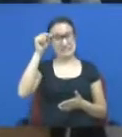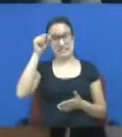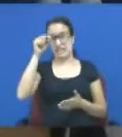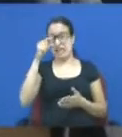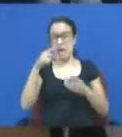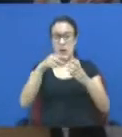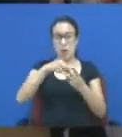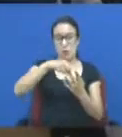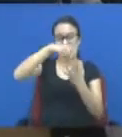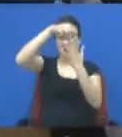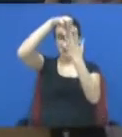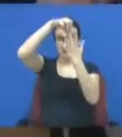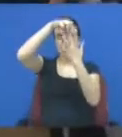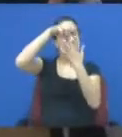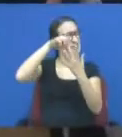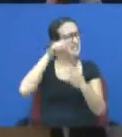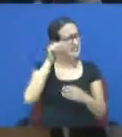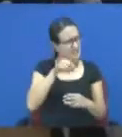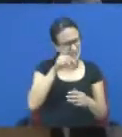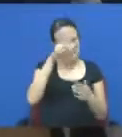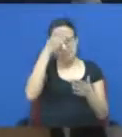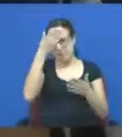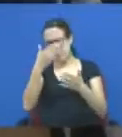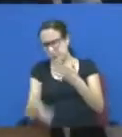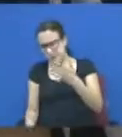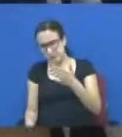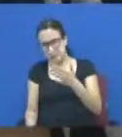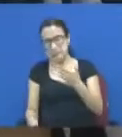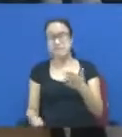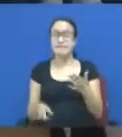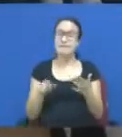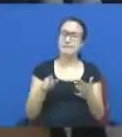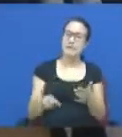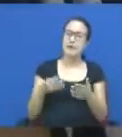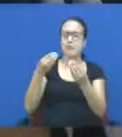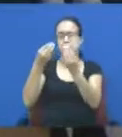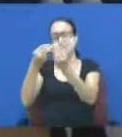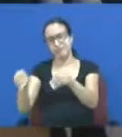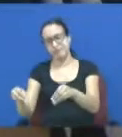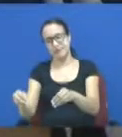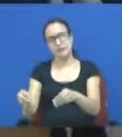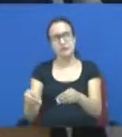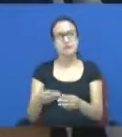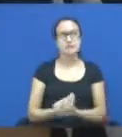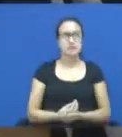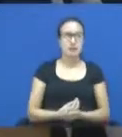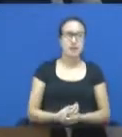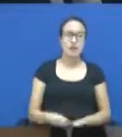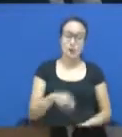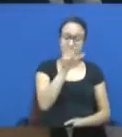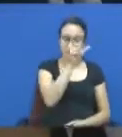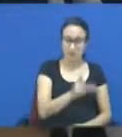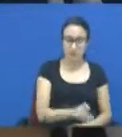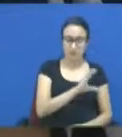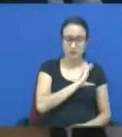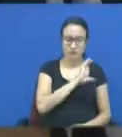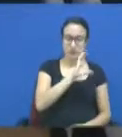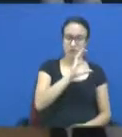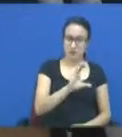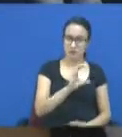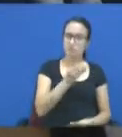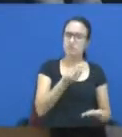o cristão dá a Deus o que é de Deus, isto é, uma vida santificada e de obediência.